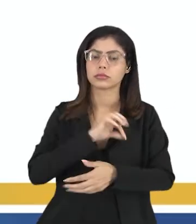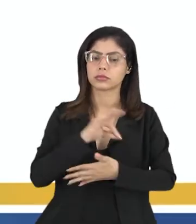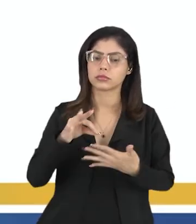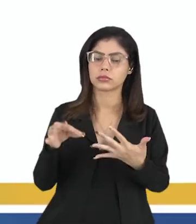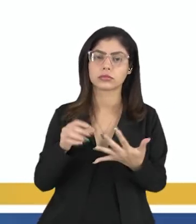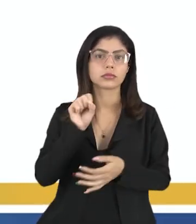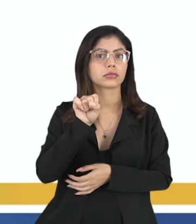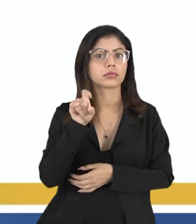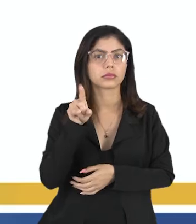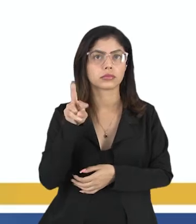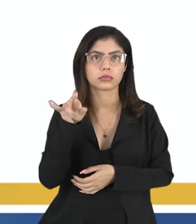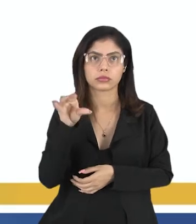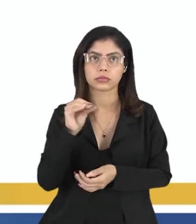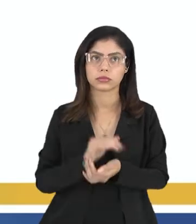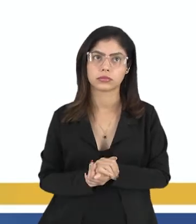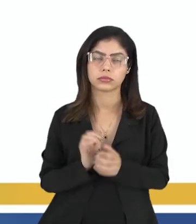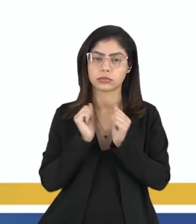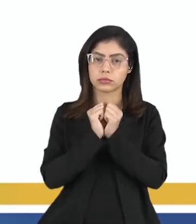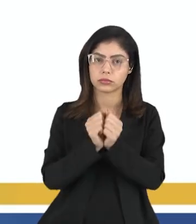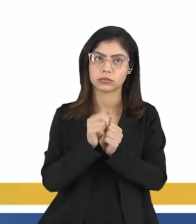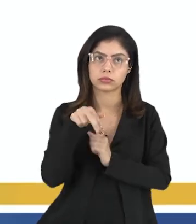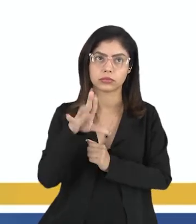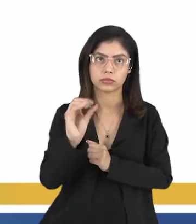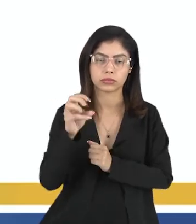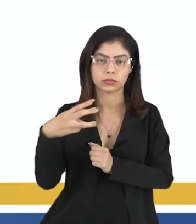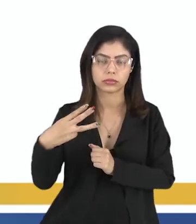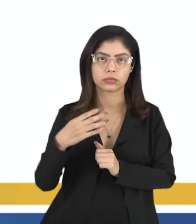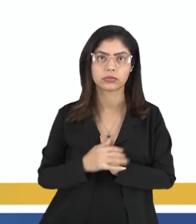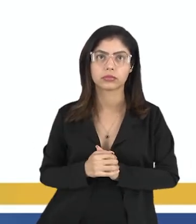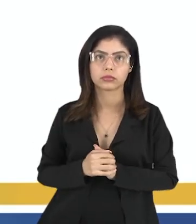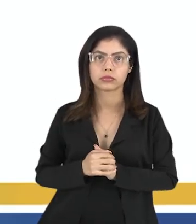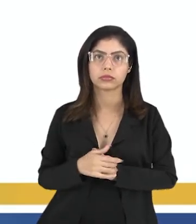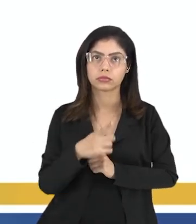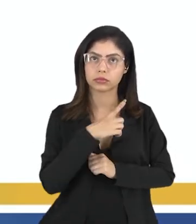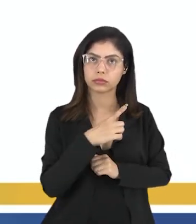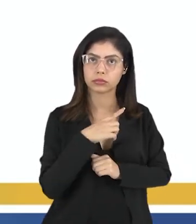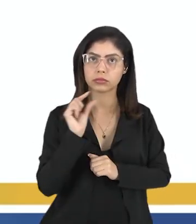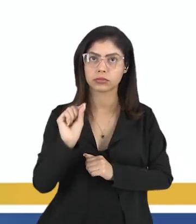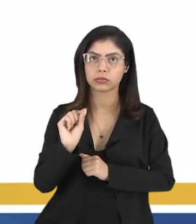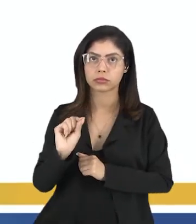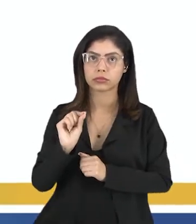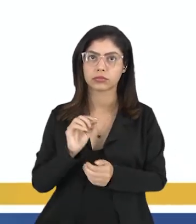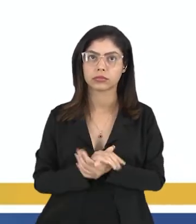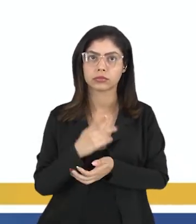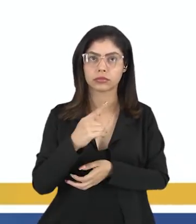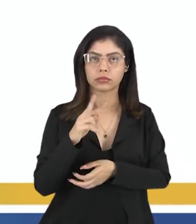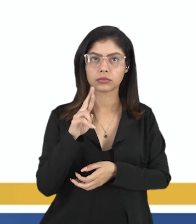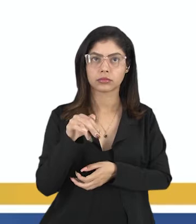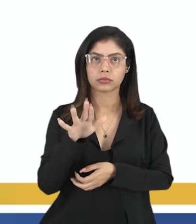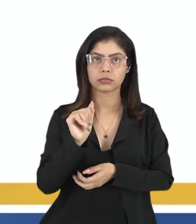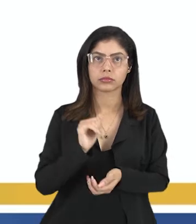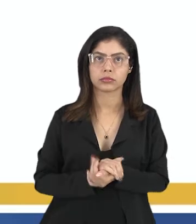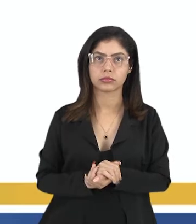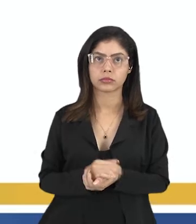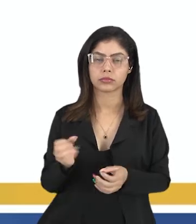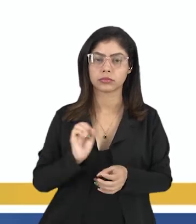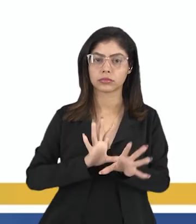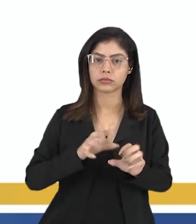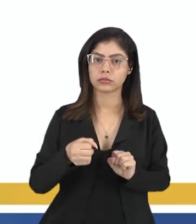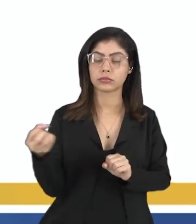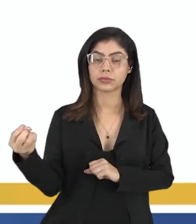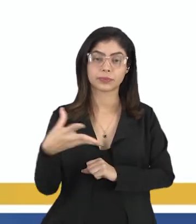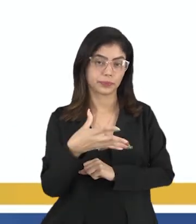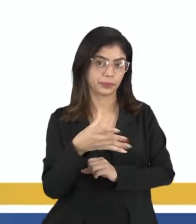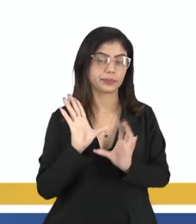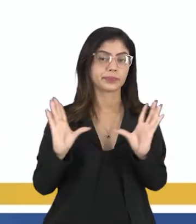químico sódio se juntando com o NO3. Então a gente tem aqui a formação da prata e a formação de uma